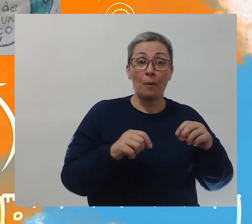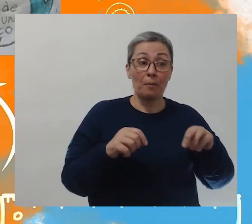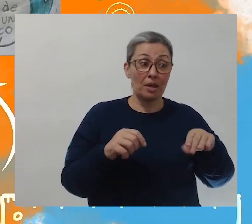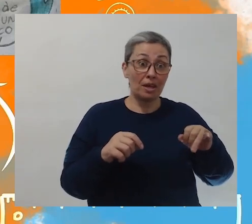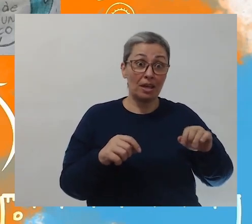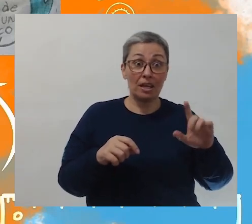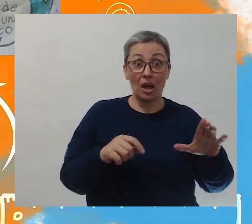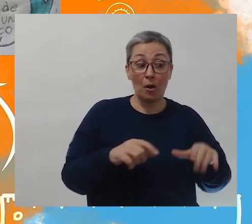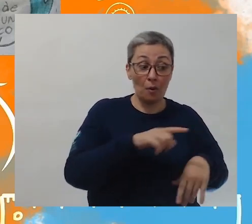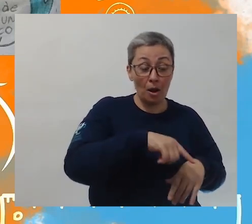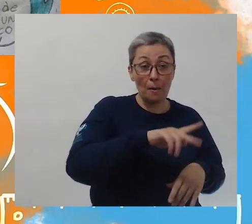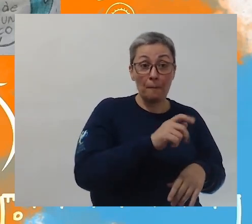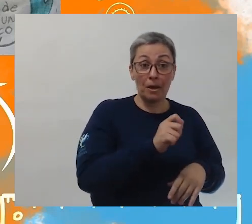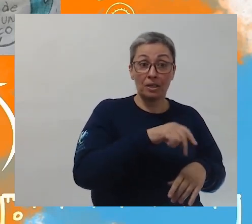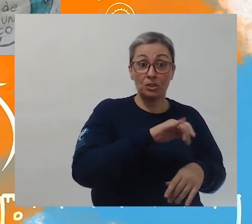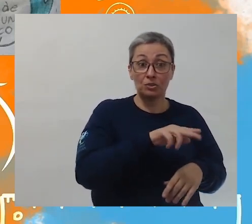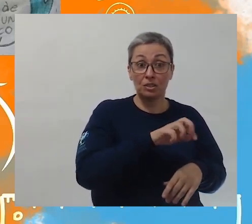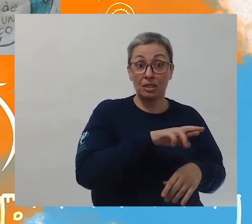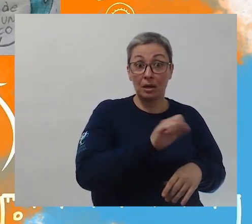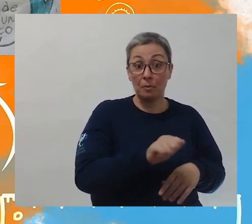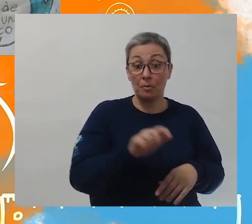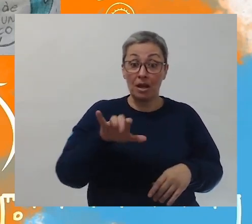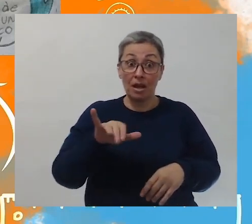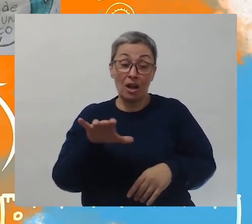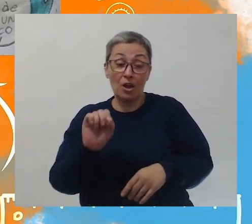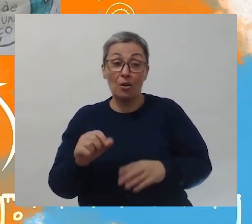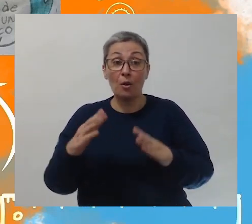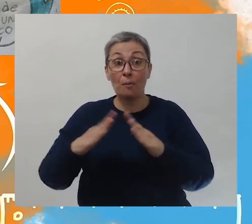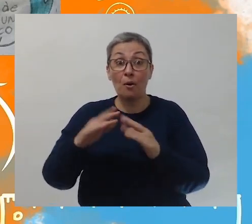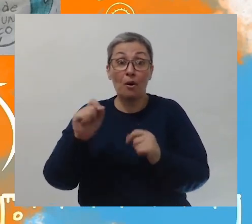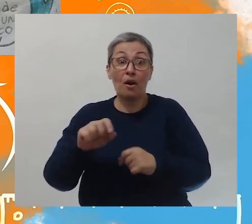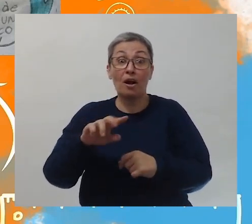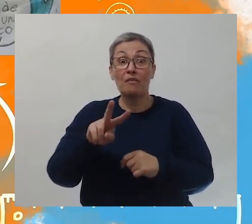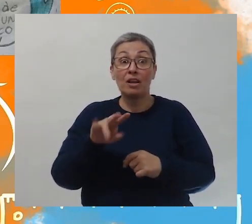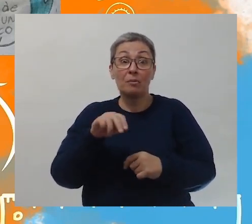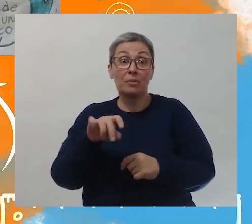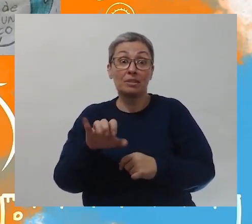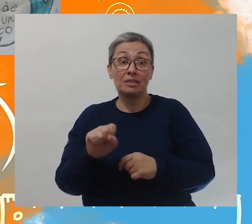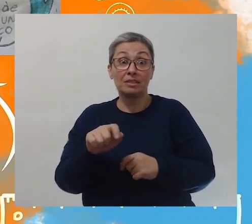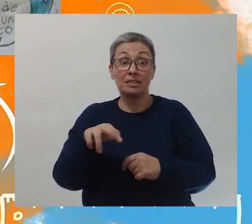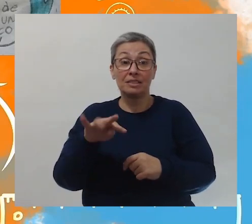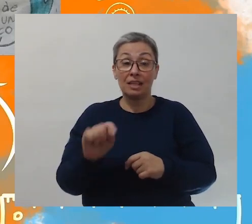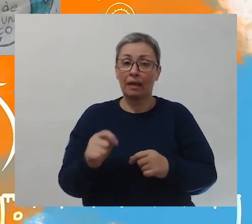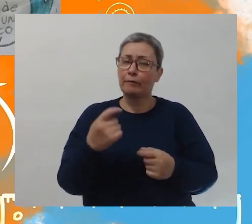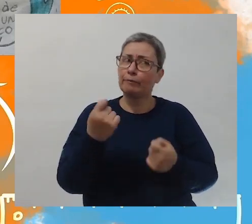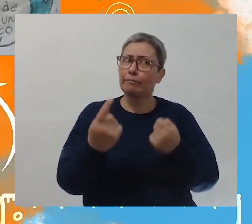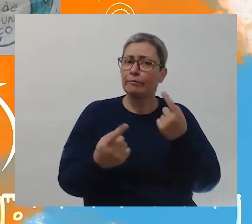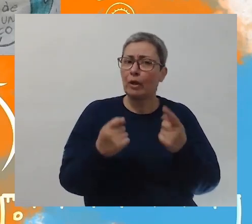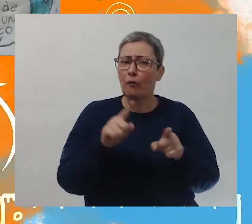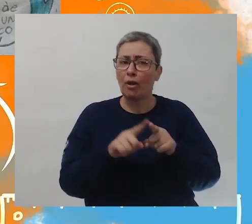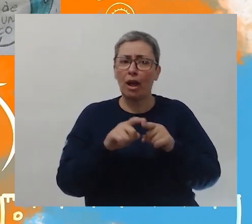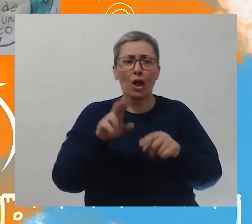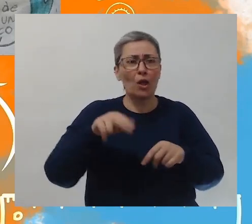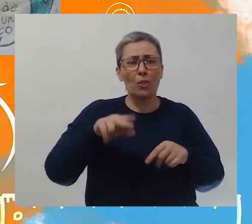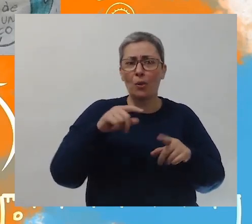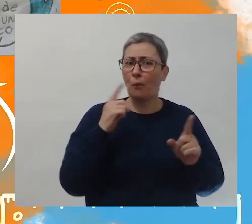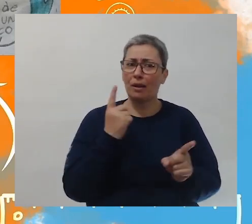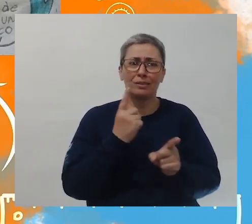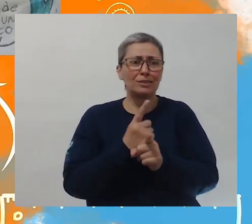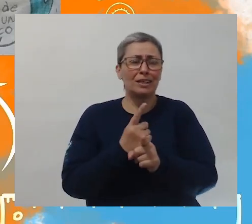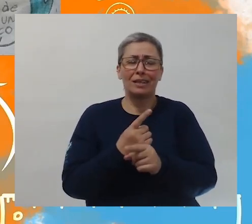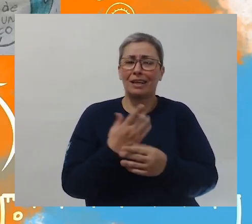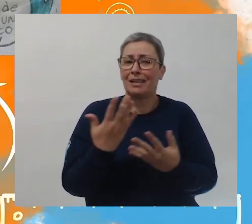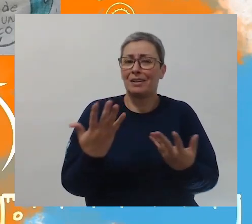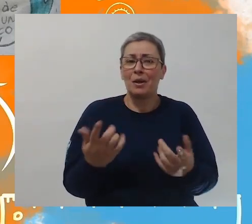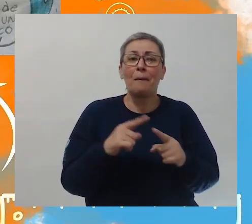O Miguel mora no Parque Jurema, o Caio Vitor mora na Vila Mesquita. Talvez eles nunca